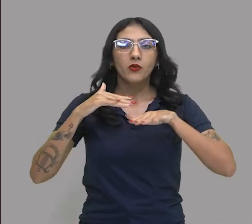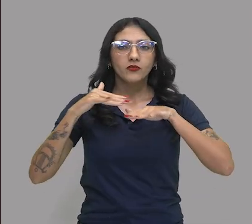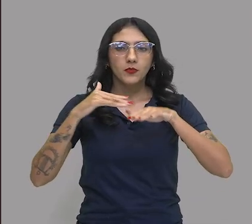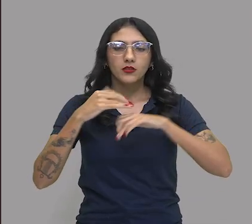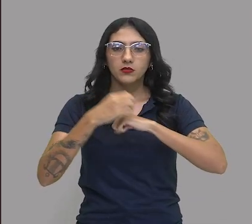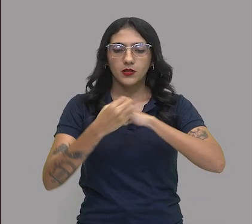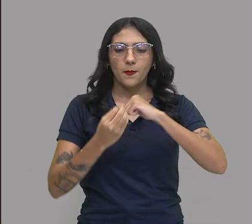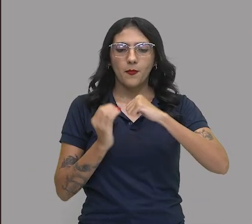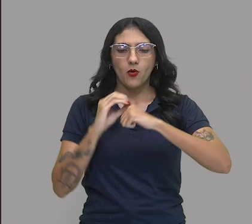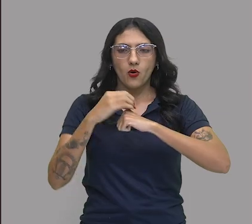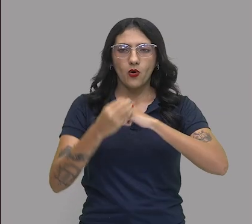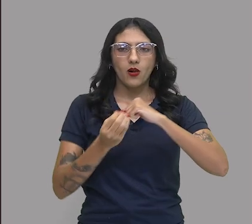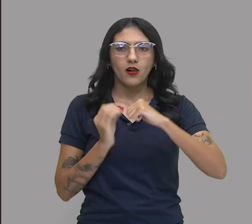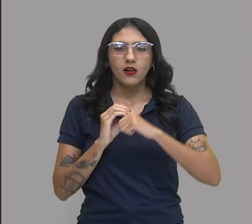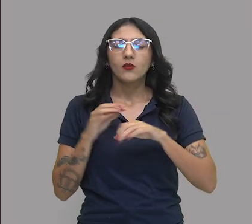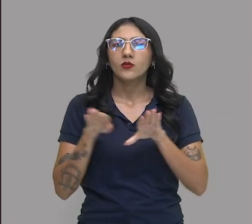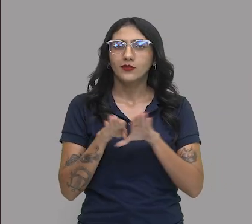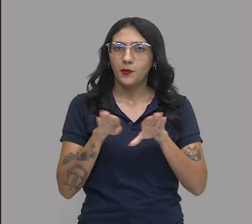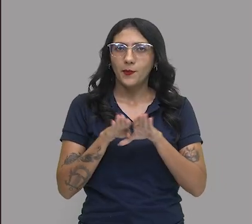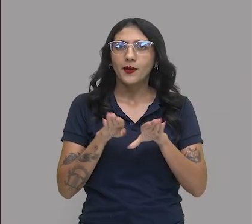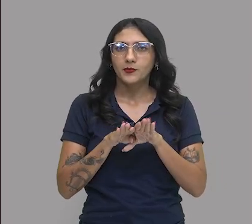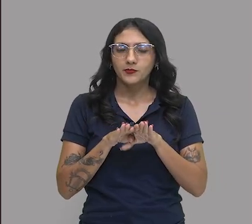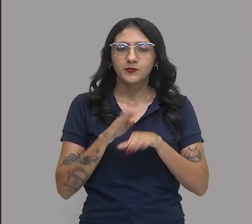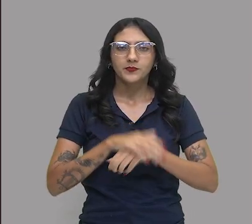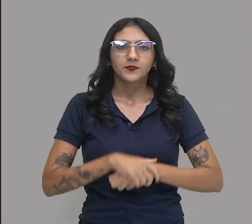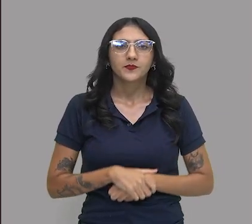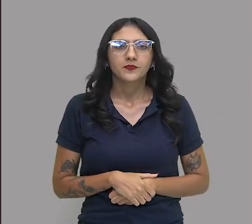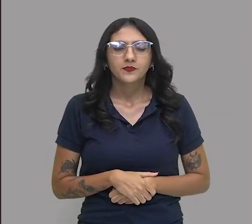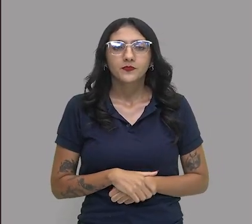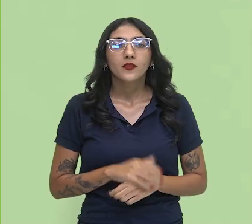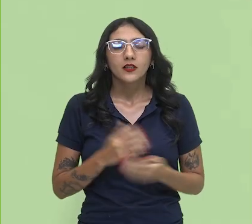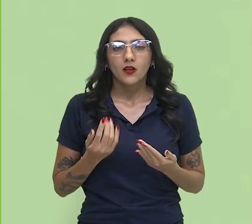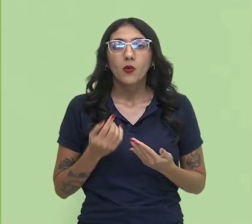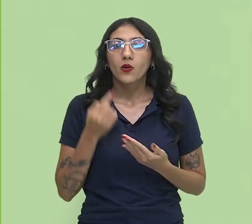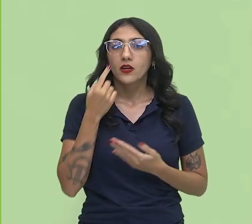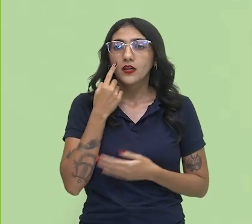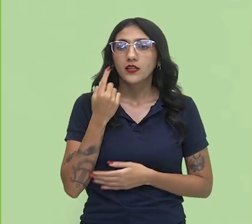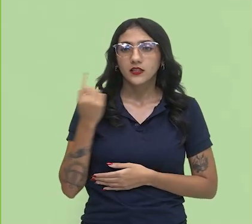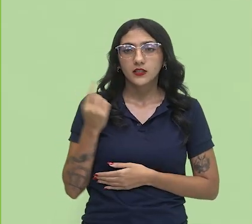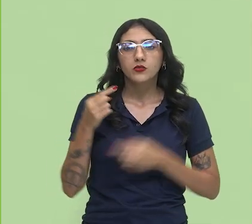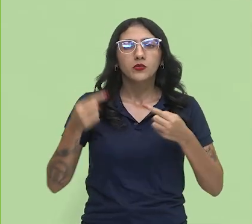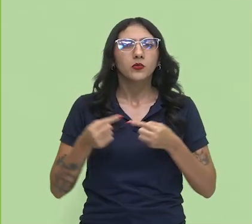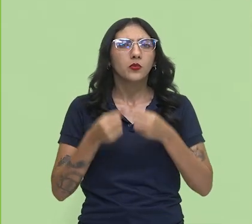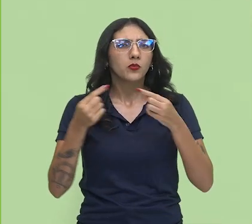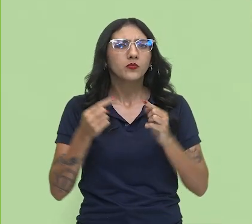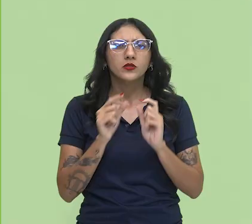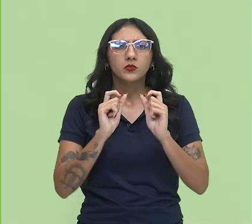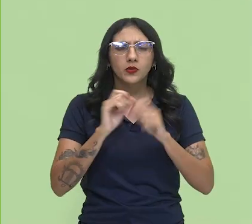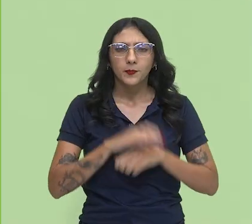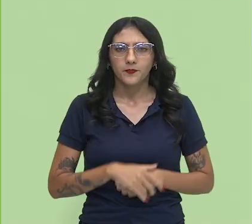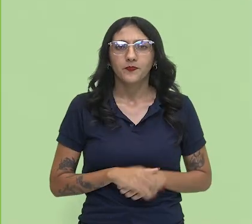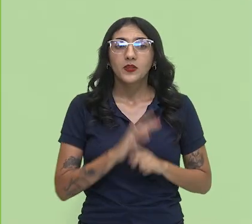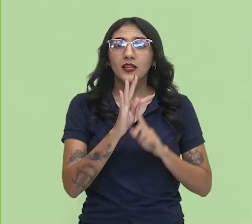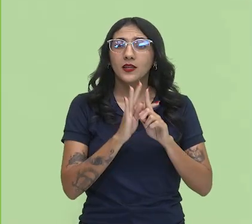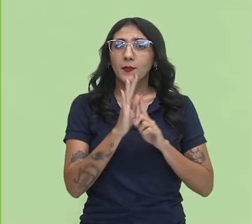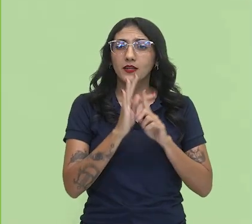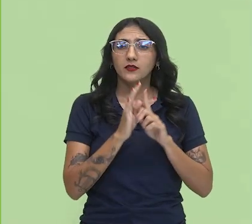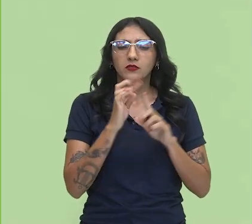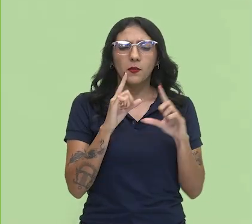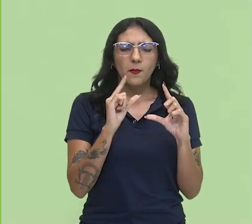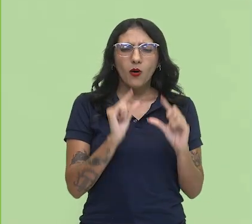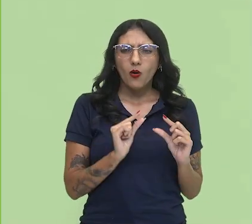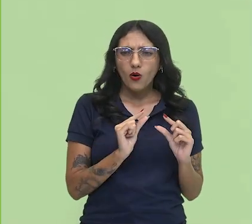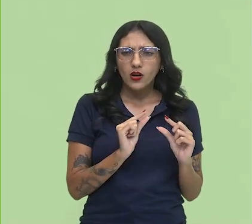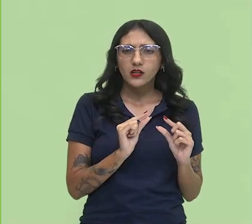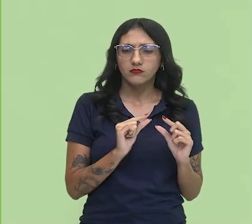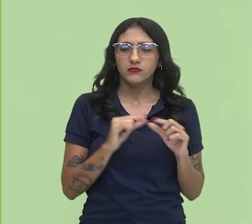as moléculas estão bem mais agitadas. Tá certo? Isso mostra claramente que, quando a temperatura era mais baixa,